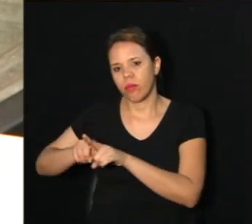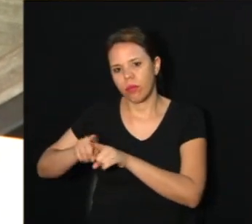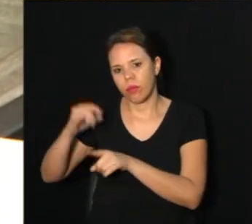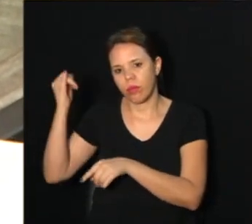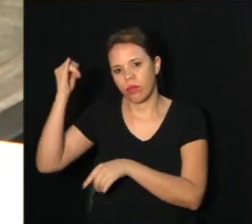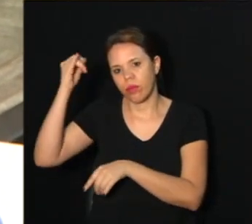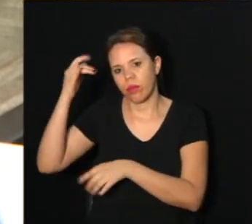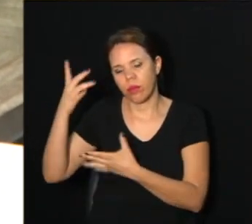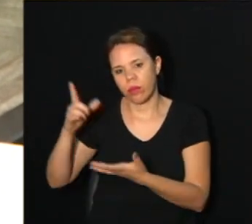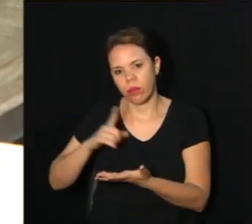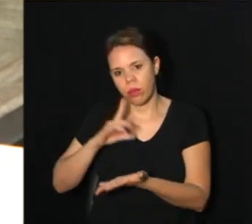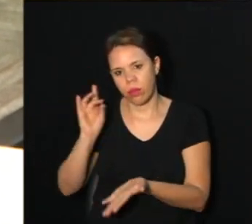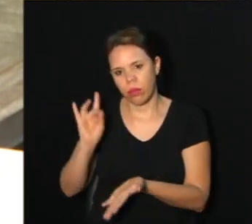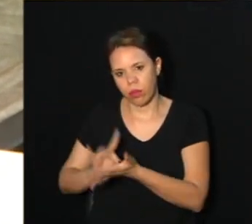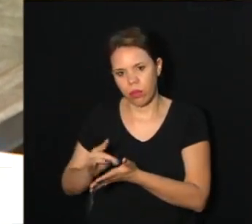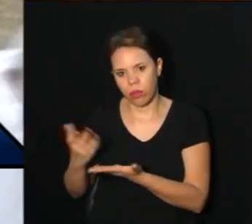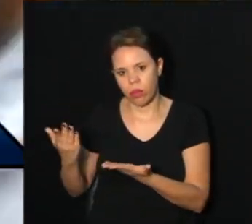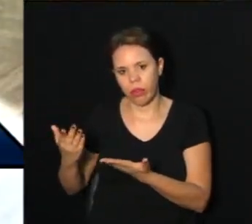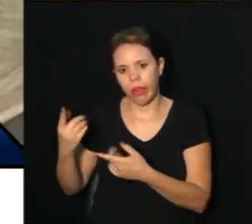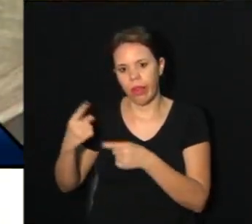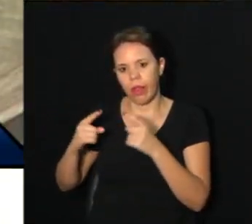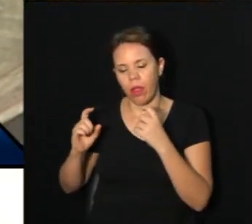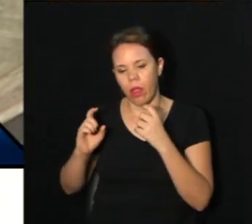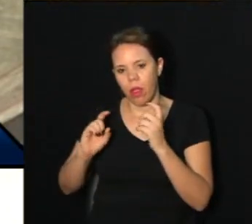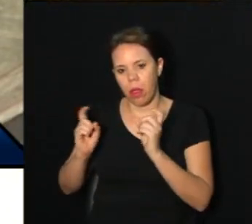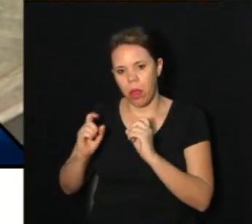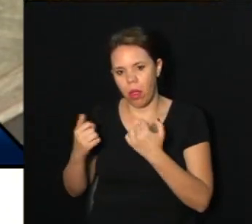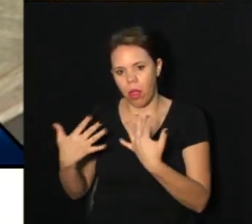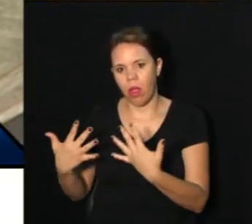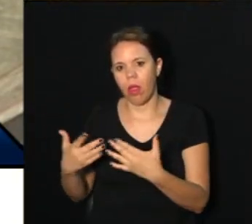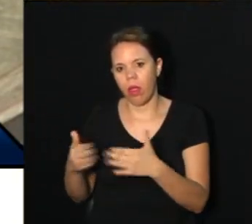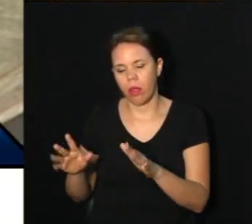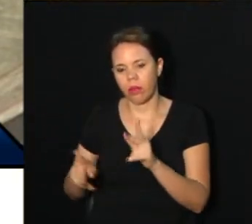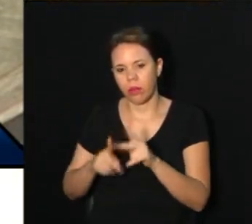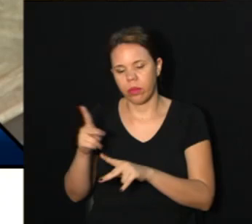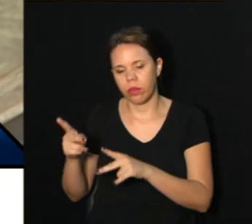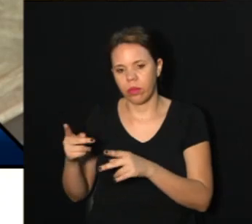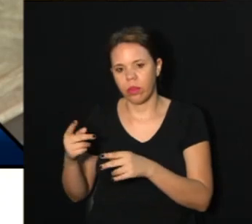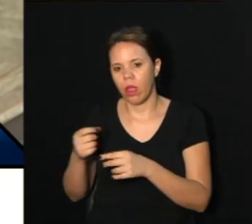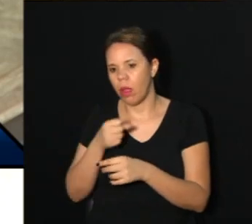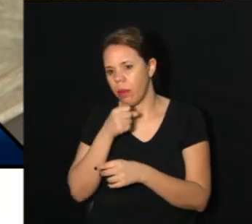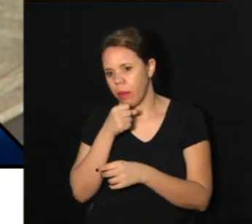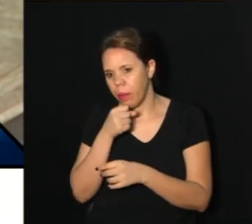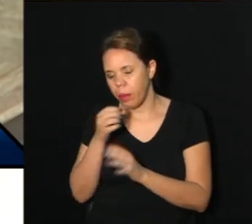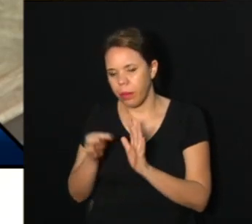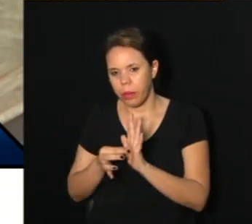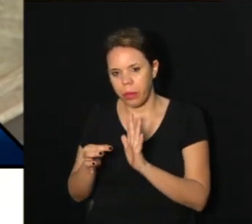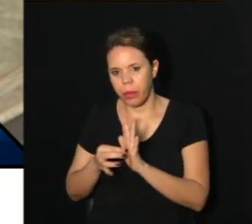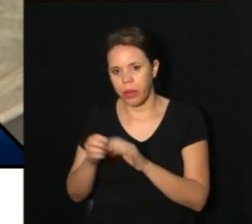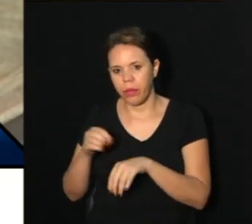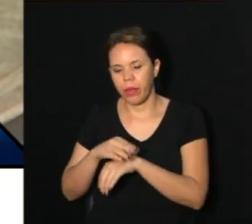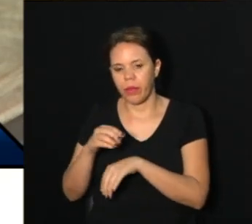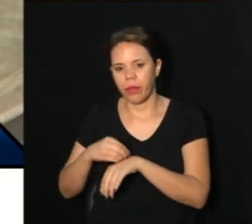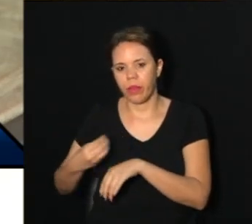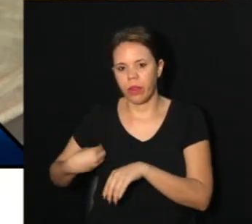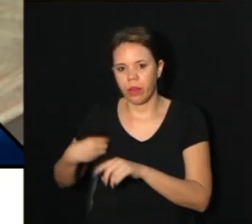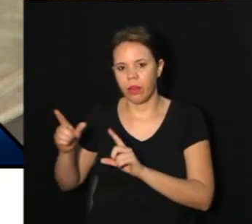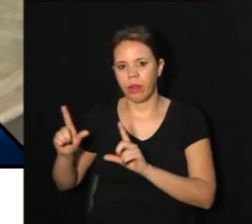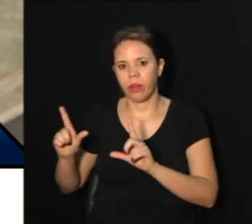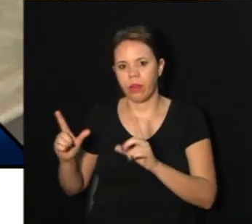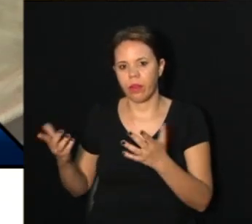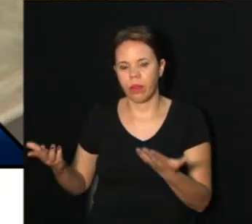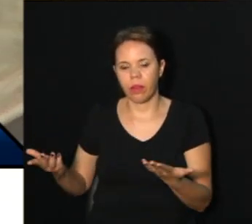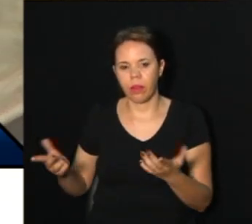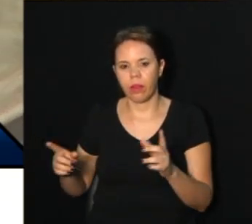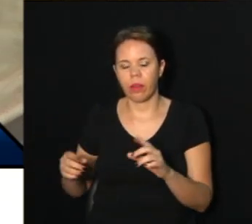haja vista que nós realizamos hoje a audiência, permitindo que houvesse participação da população, foi transmitido ao vivo pela TV Câmara,